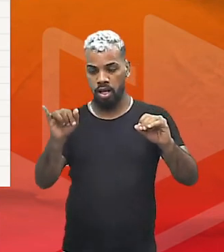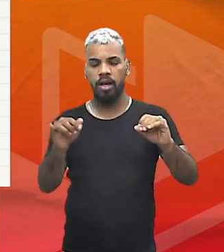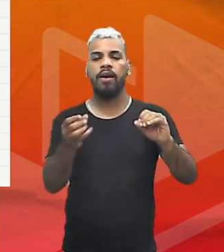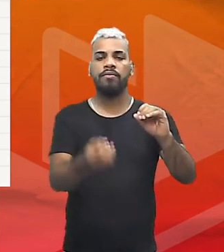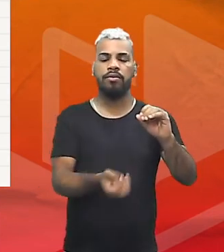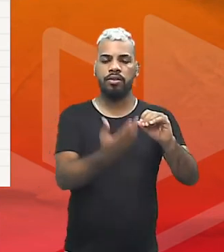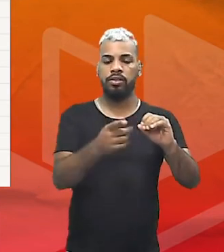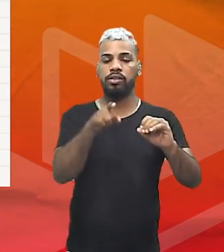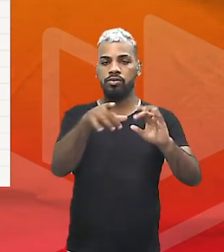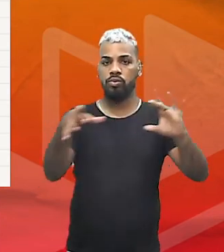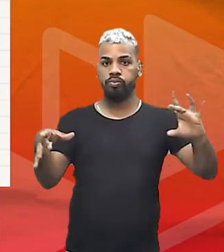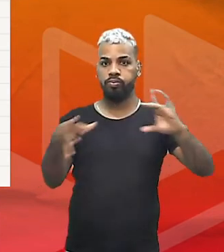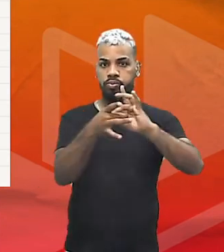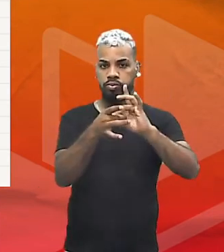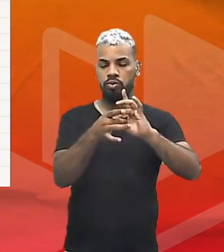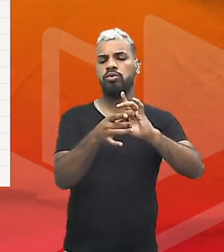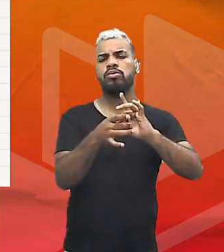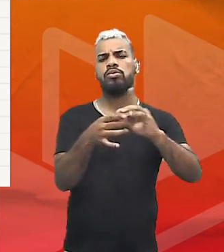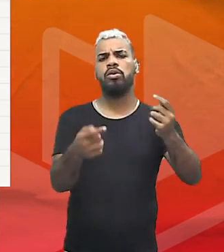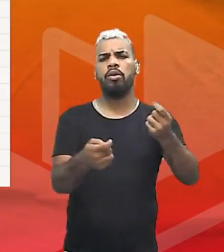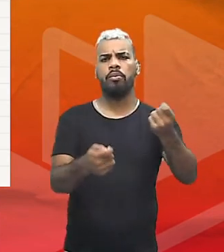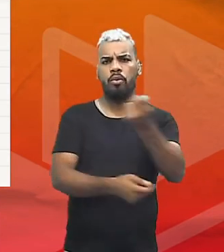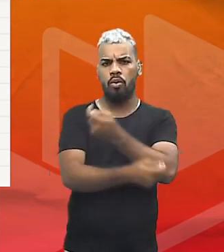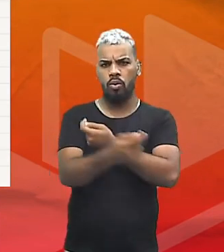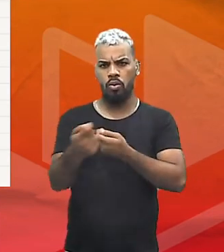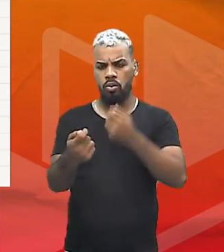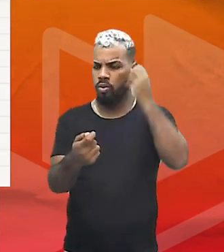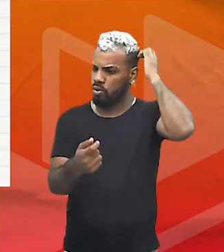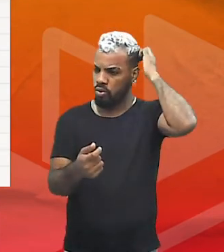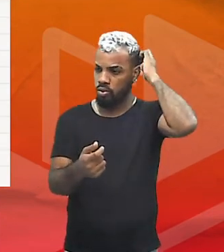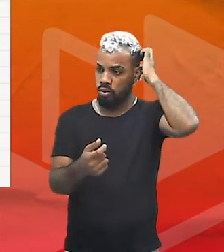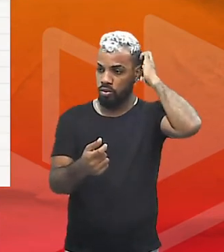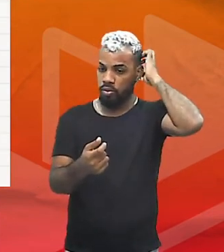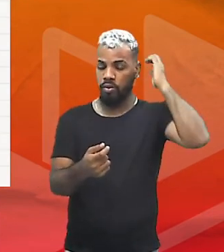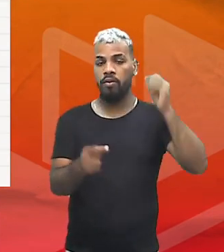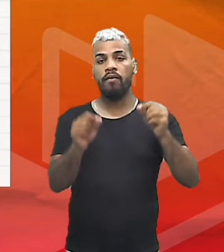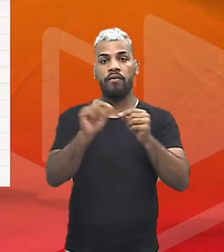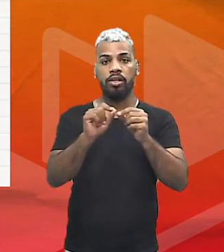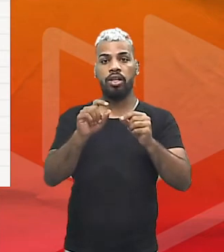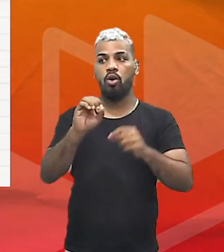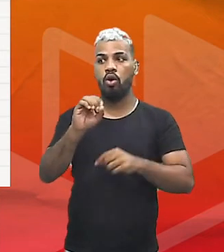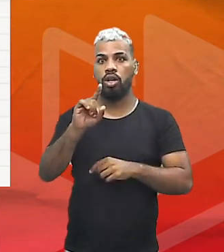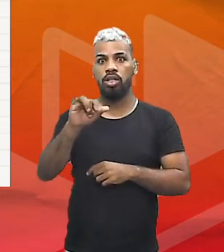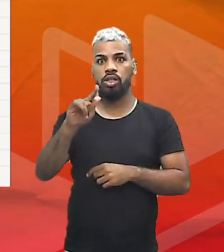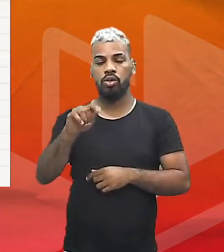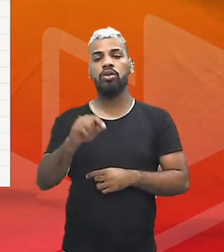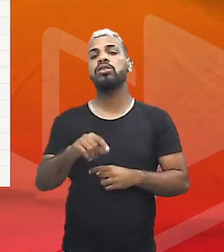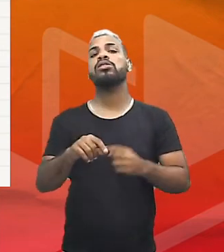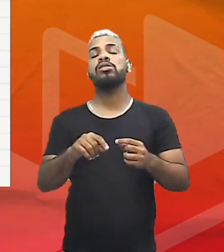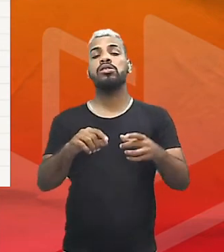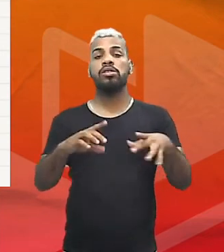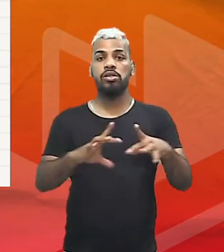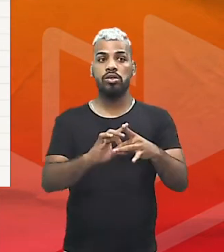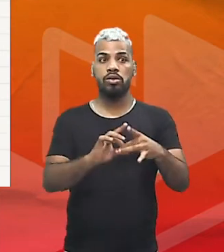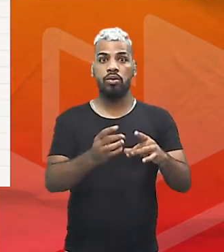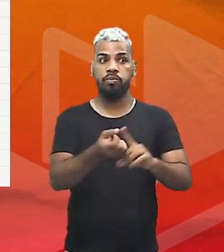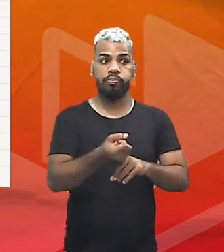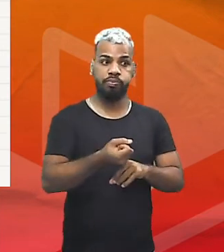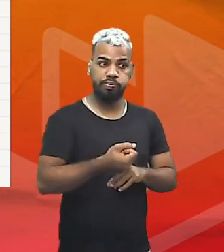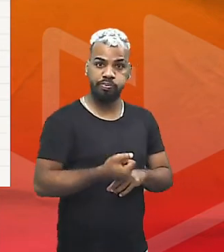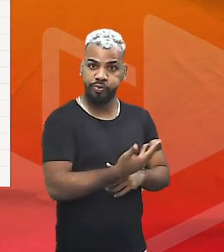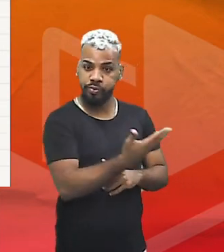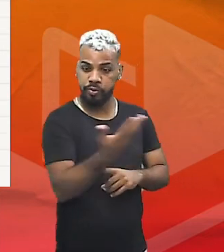unir poucos monossacarídeos você forma um amigo se você unir muitos